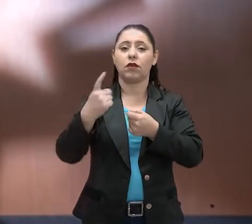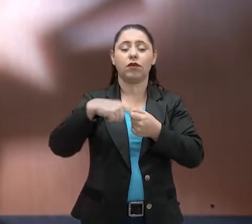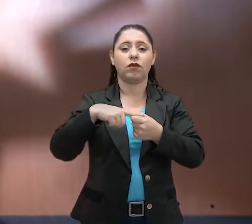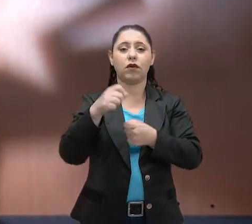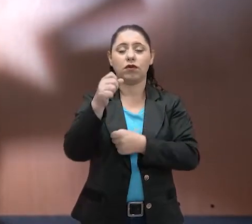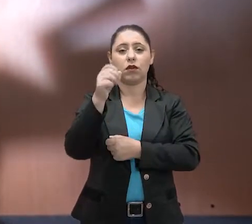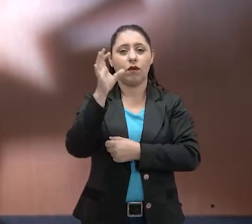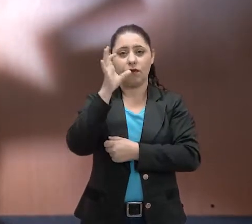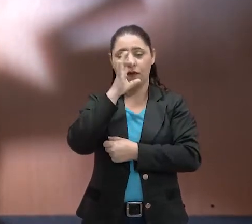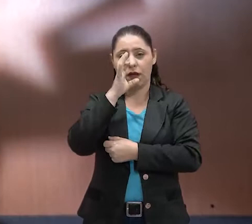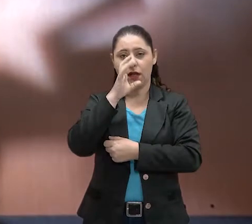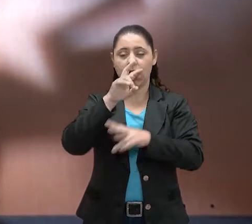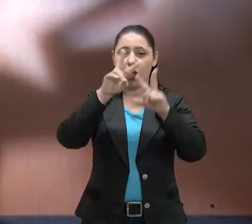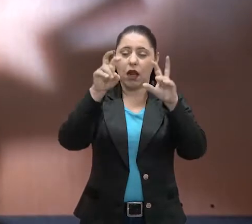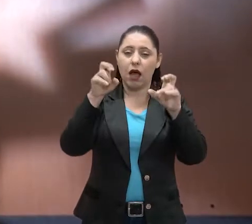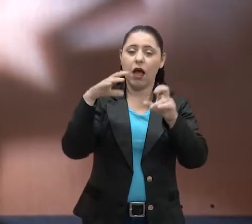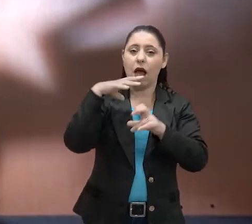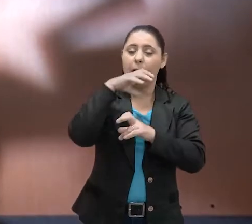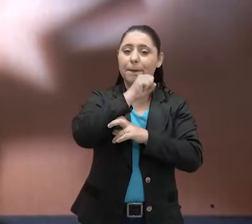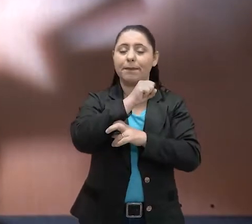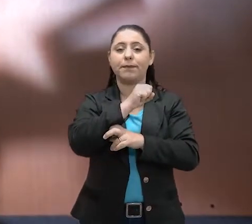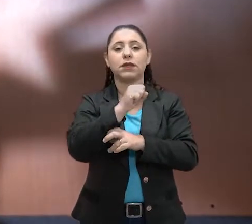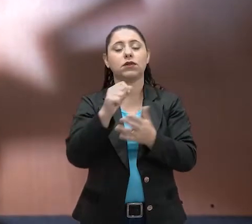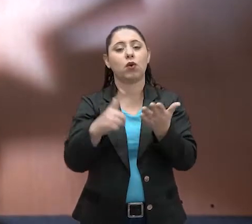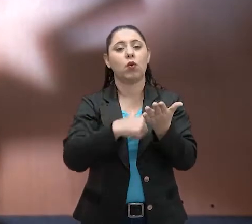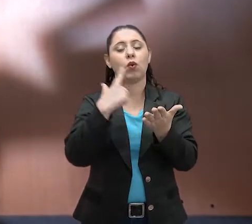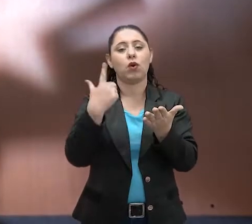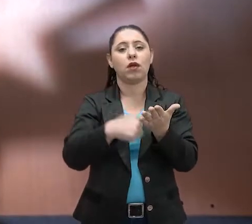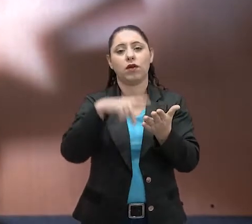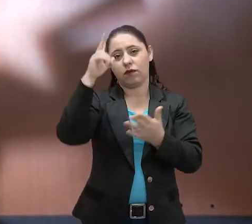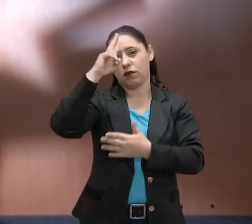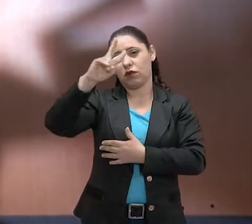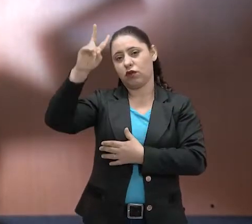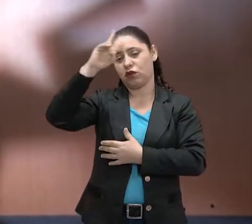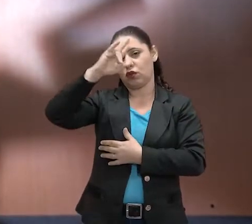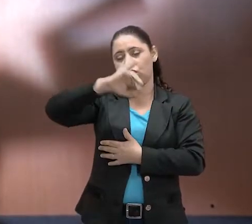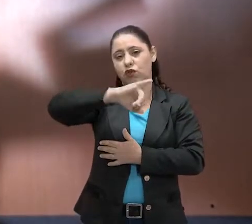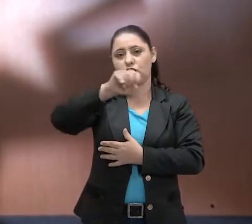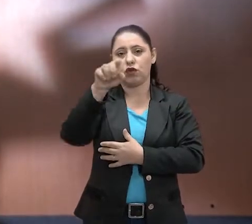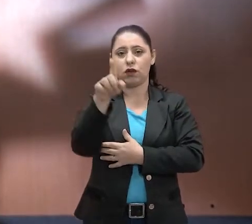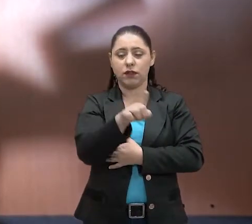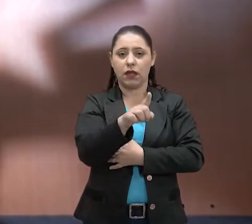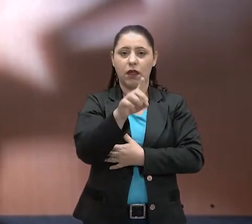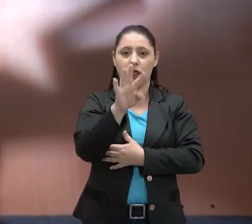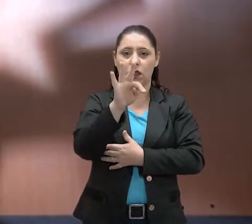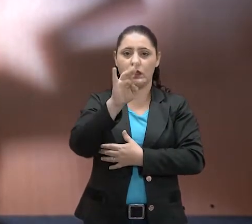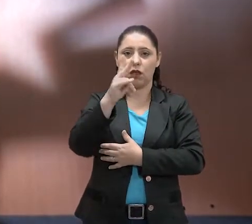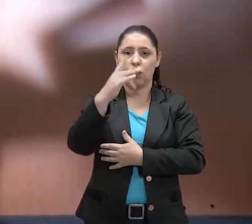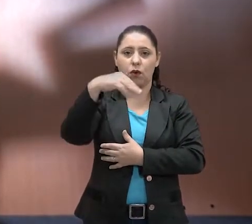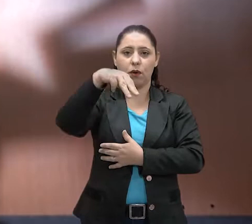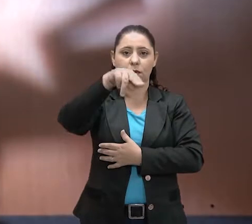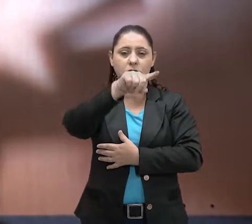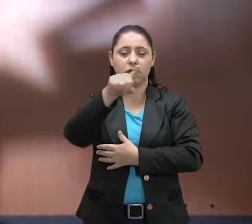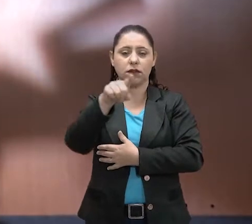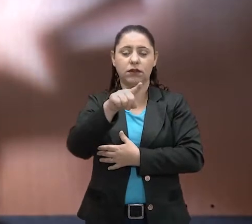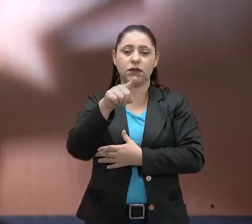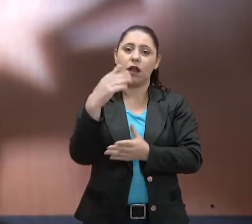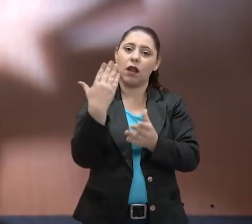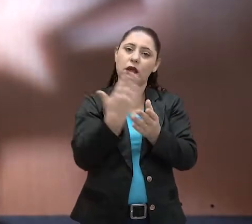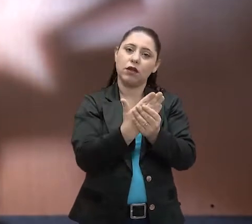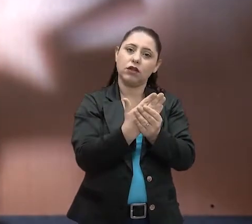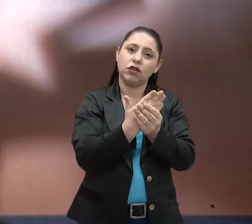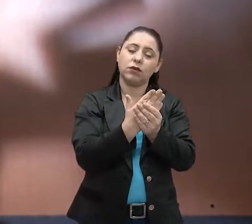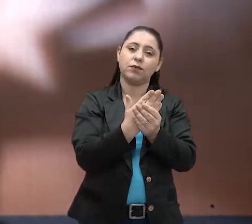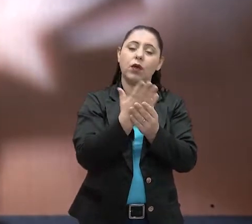próximo bloco você confere uma materinha bem bacana sobre o livro que conta a história do José Tomás, fundador da lanchonete